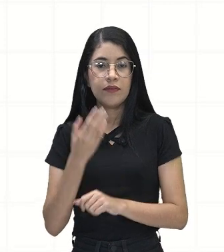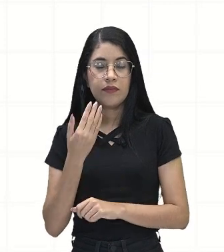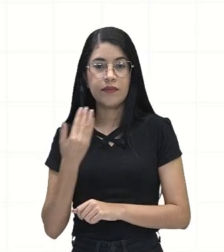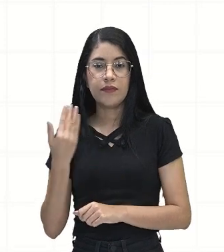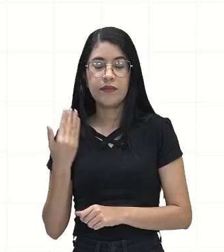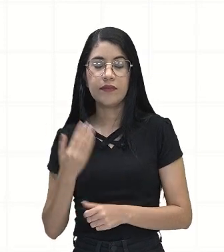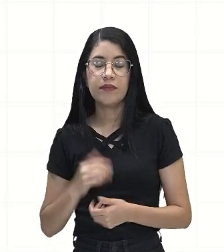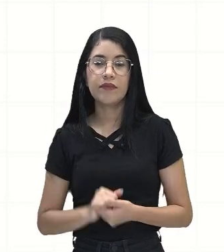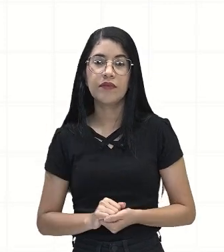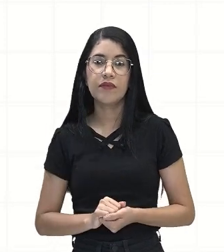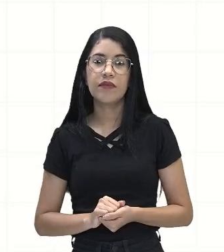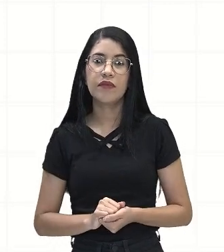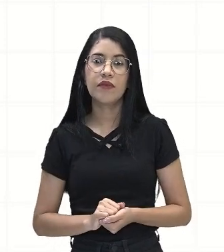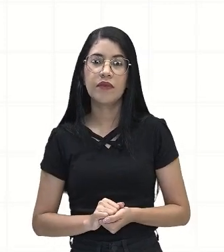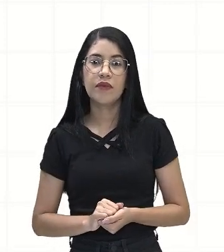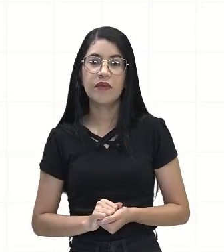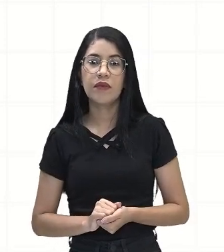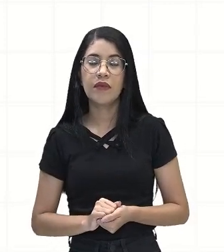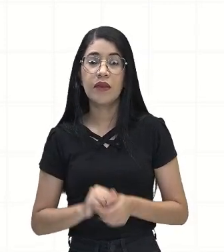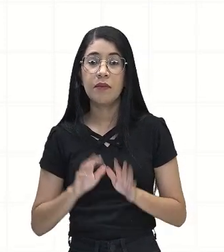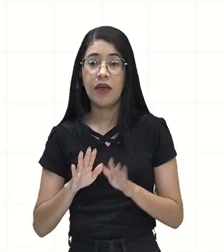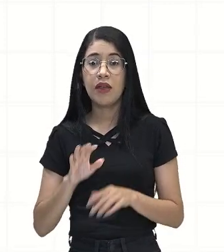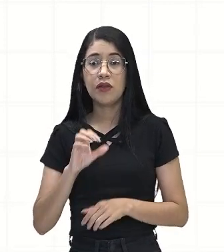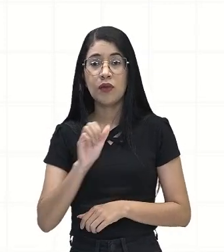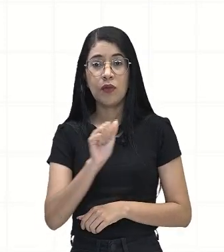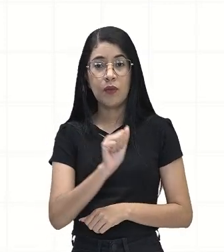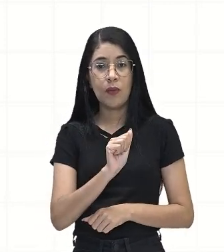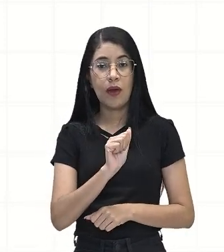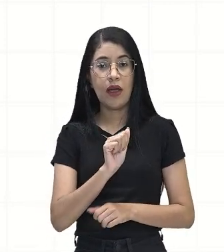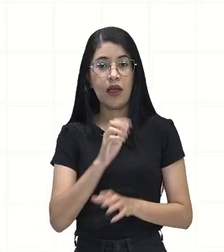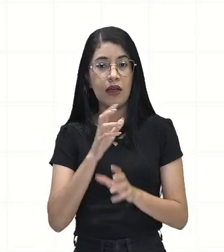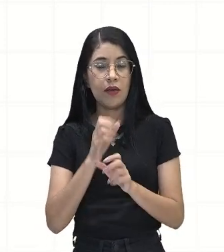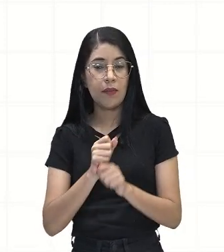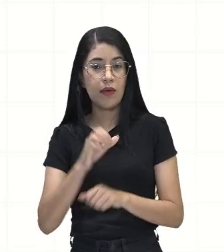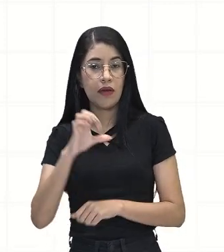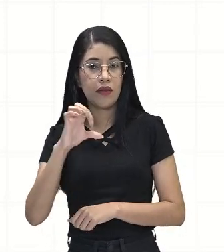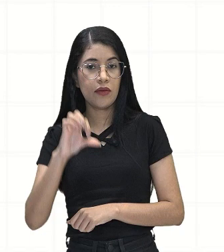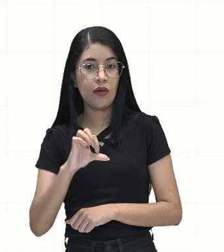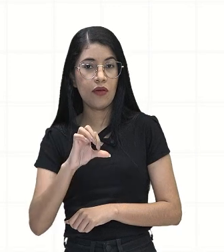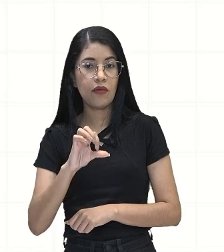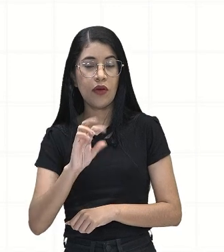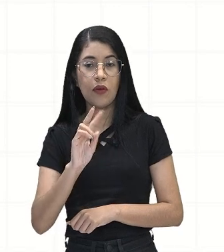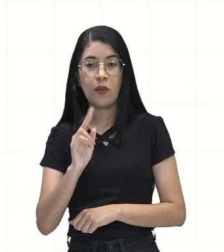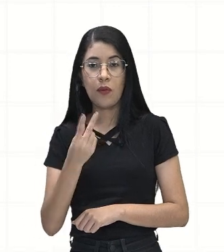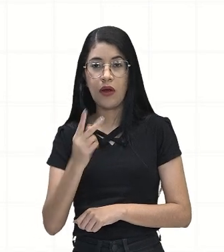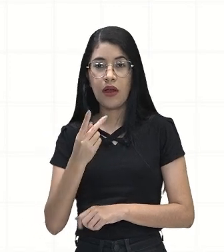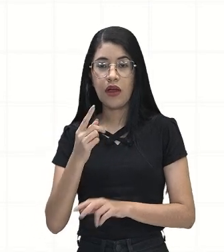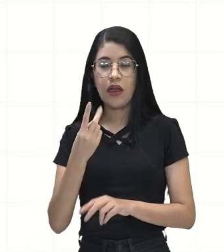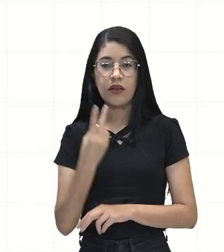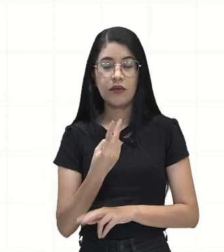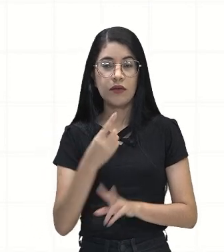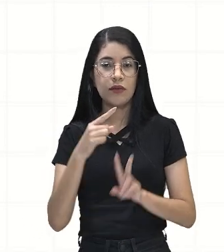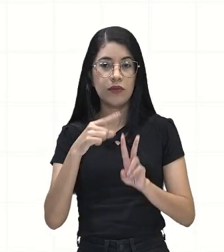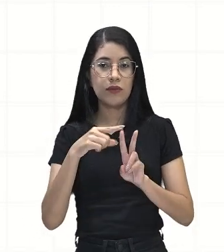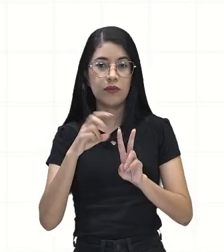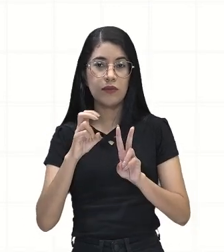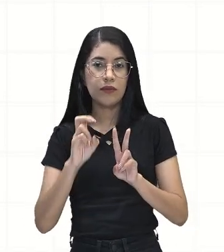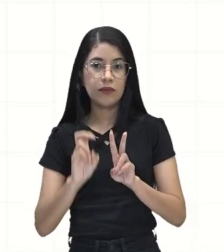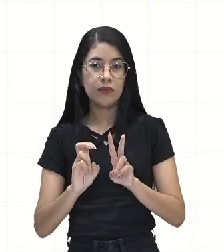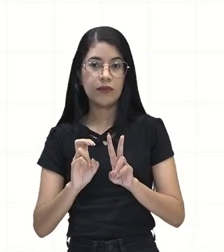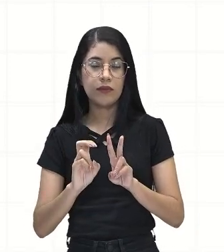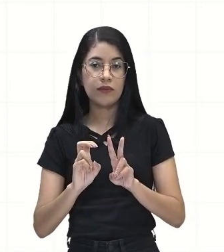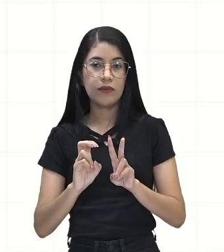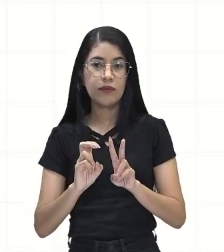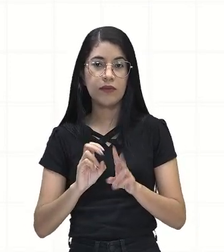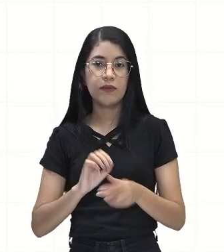Beleza? Lembrando que o A vale 9, o H vale 2 raiz de 5,